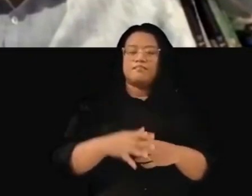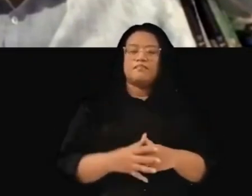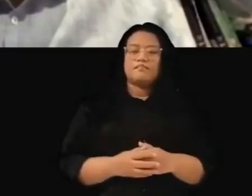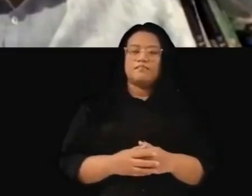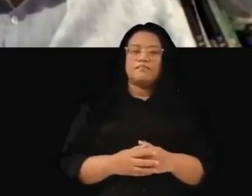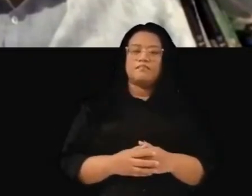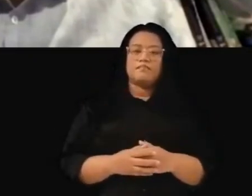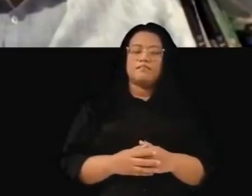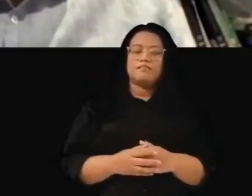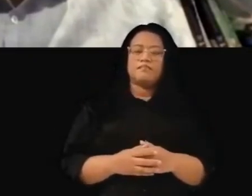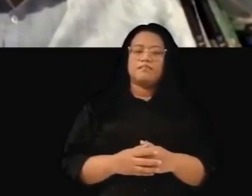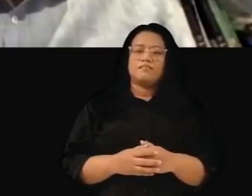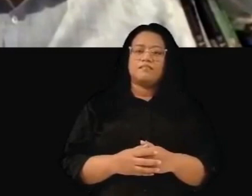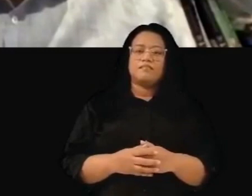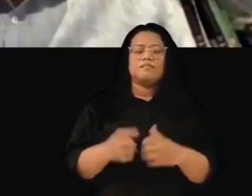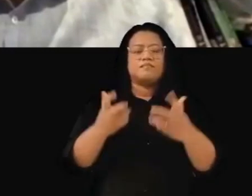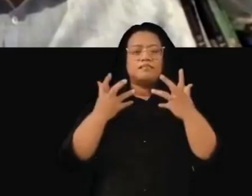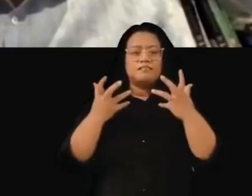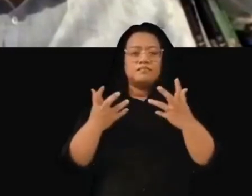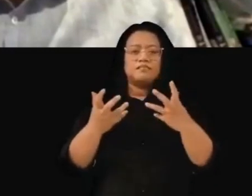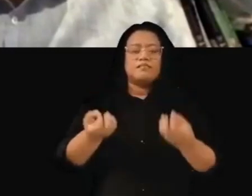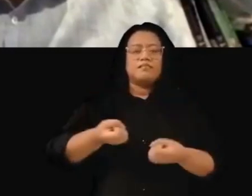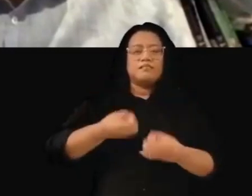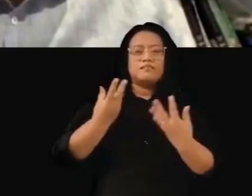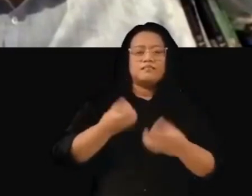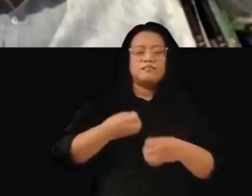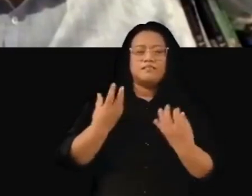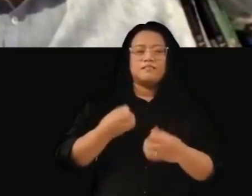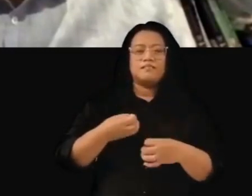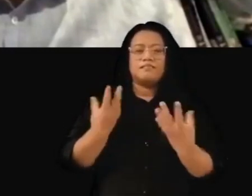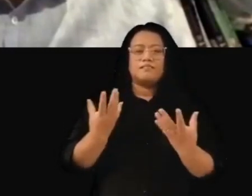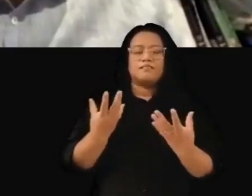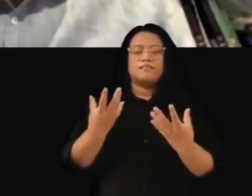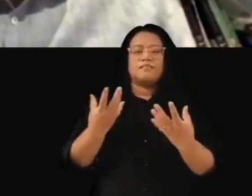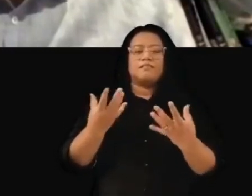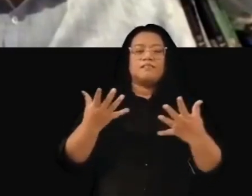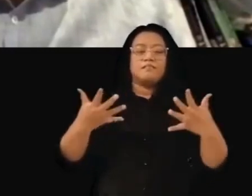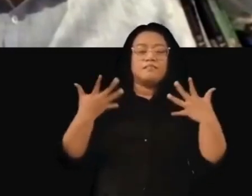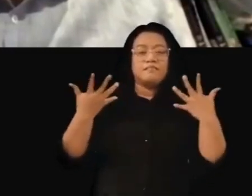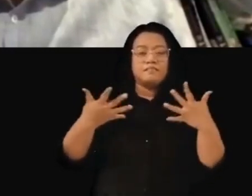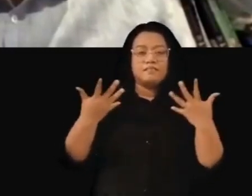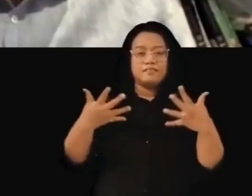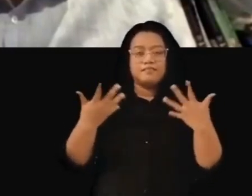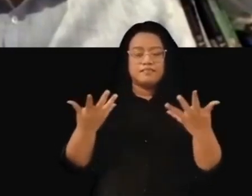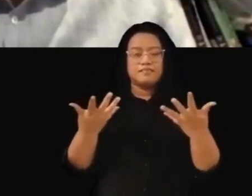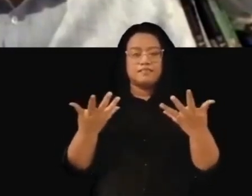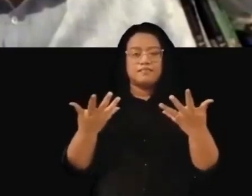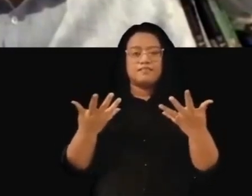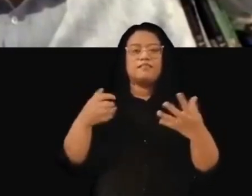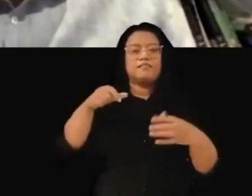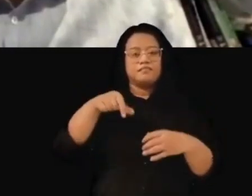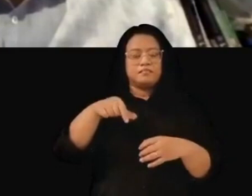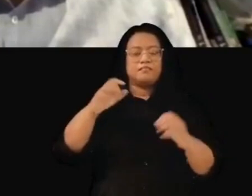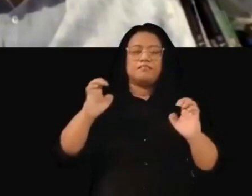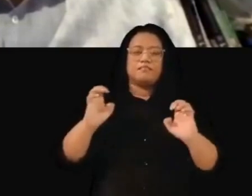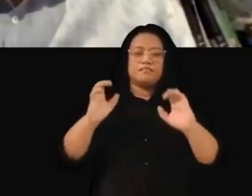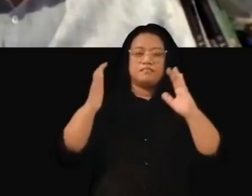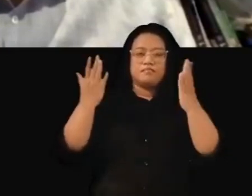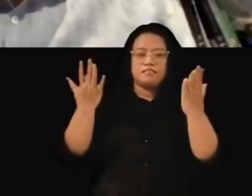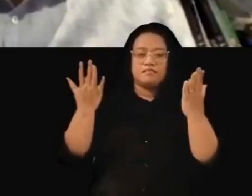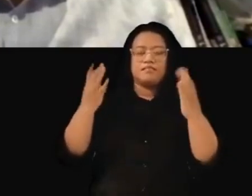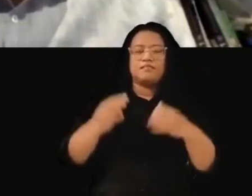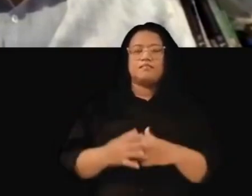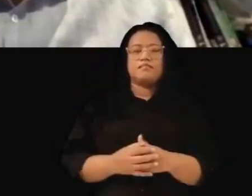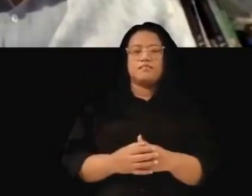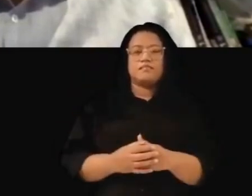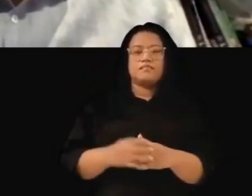quero manifestar aqui a minha, como disse, minha alegria por mais este evento. Ele terá